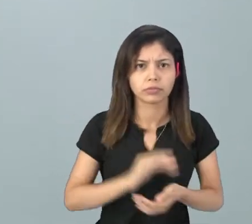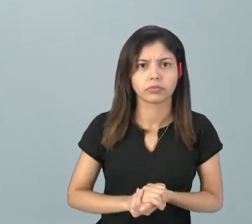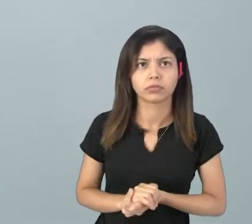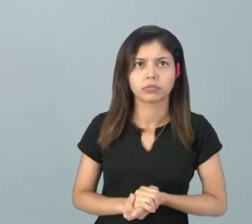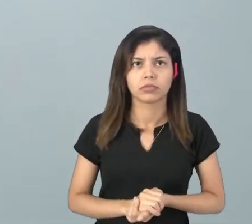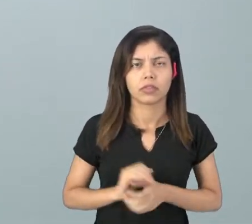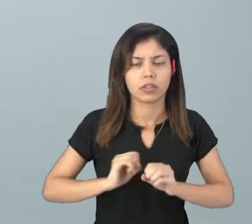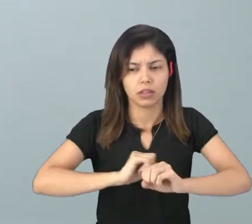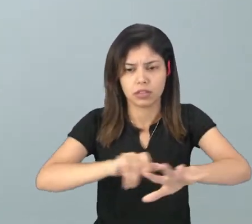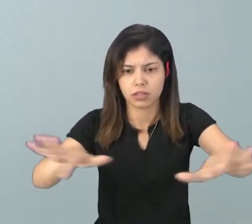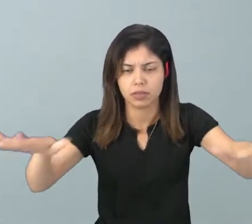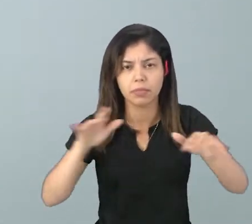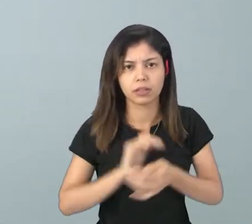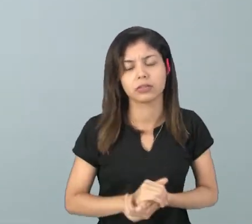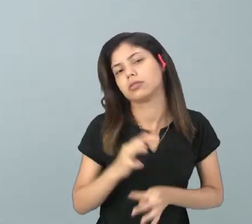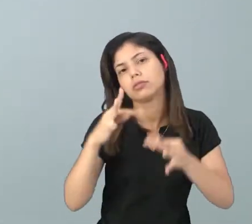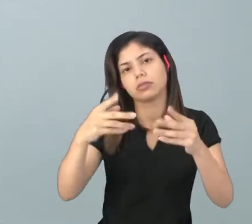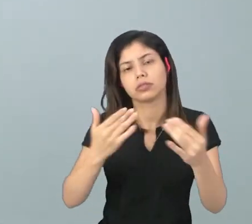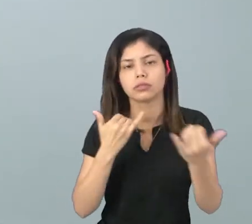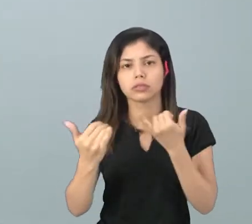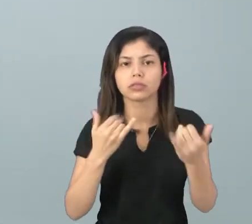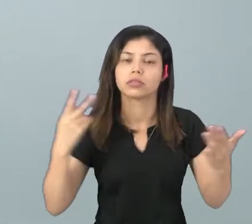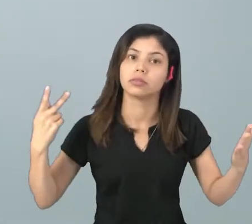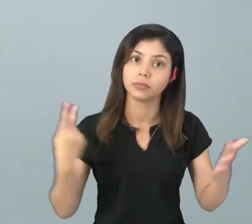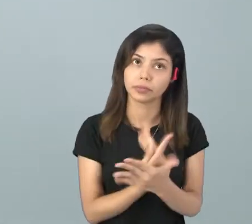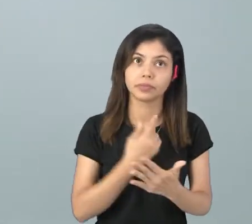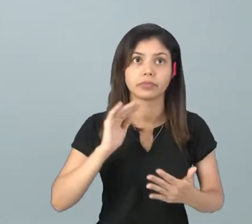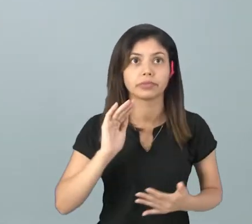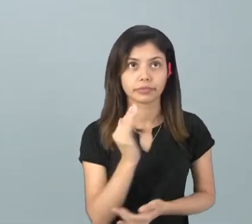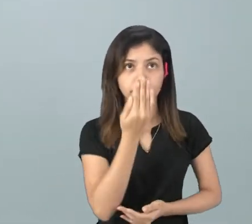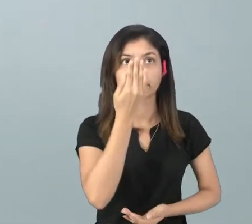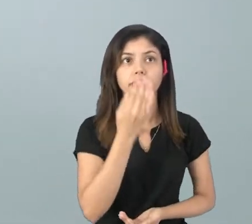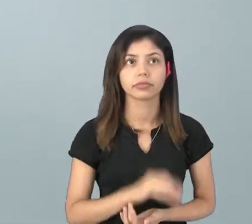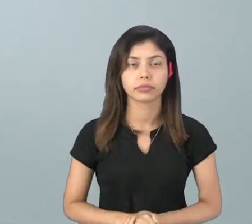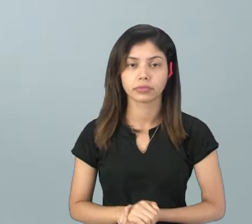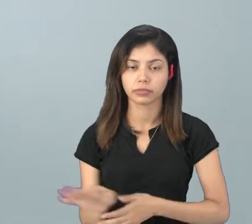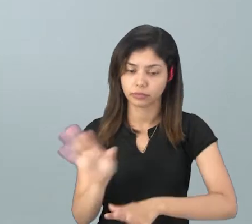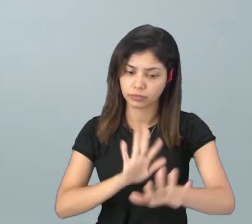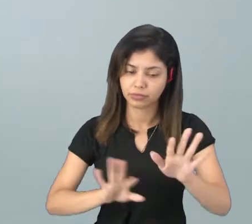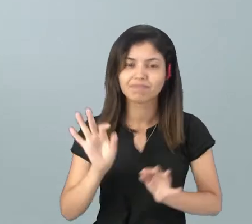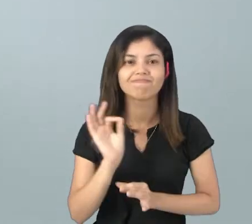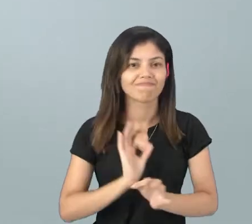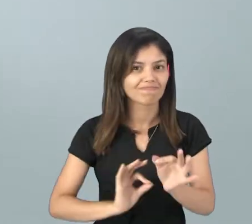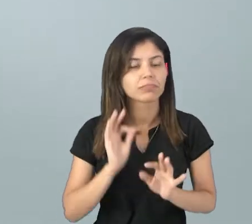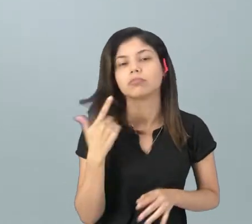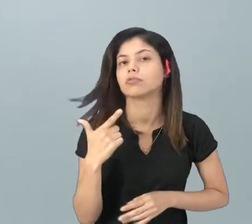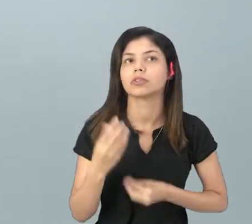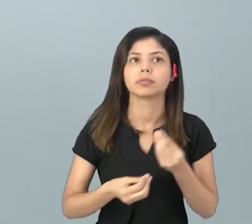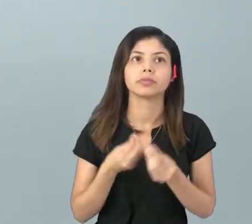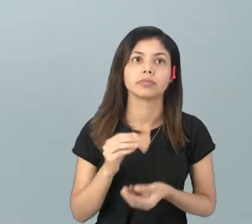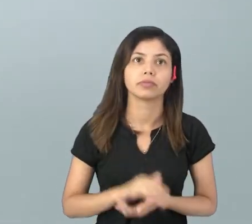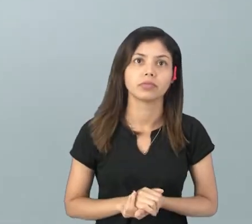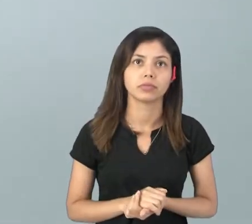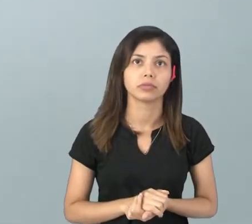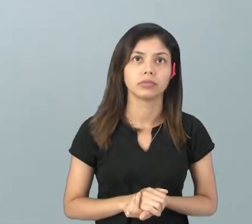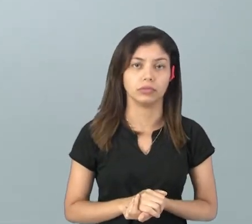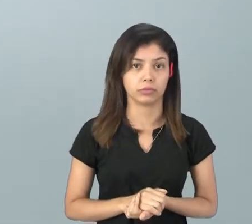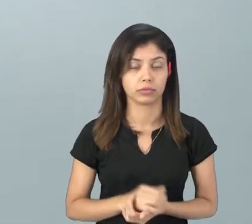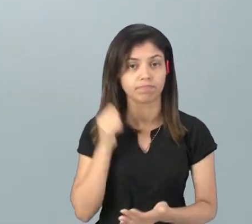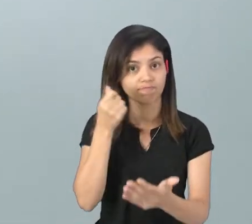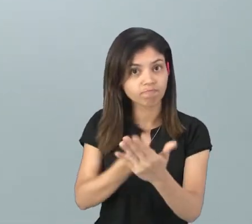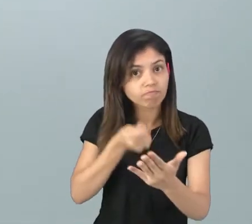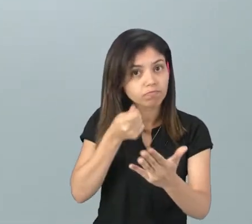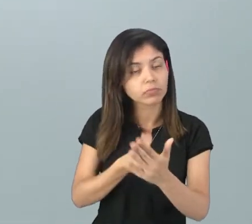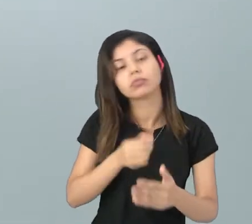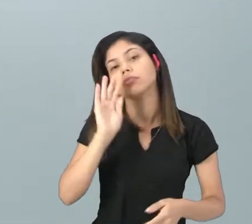aí joga isso aí, cria um problema grande. Às vezes para consertar não tem jeito. E aí você pode vir a ser punido